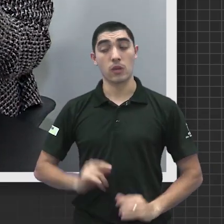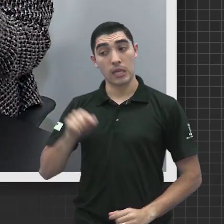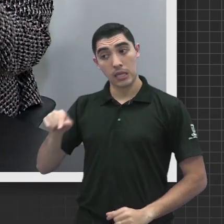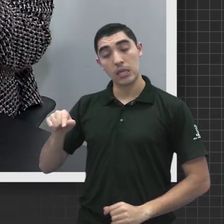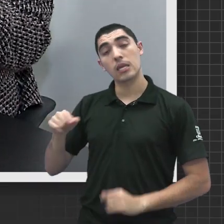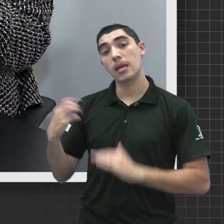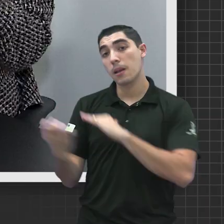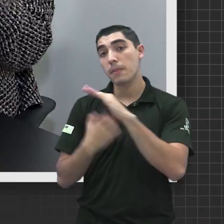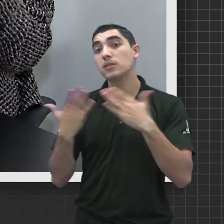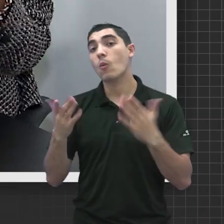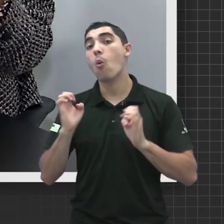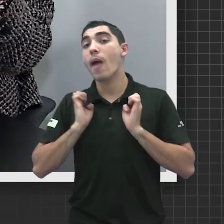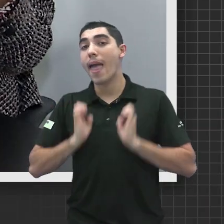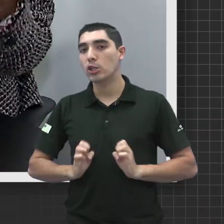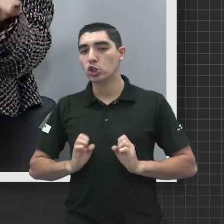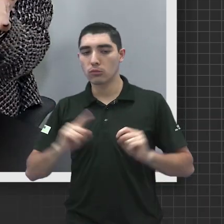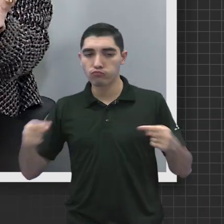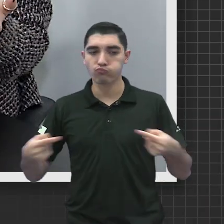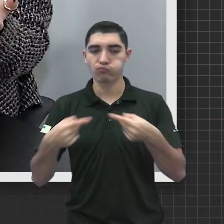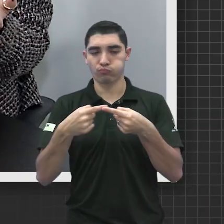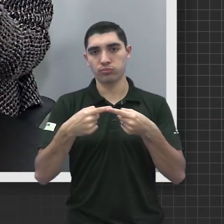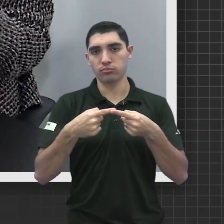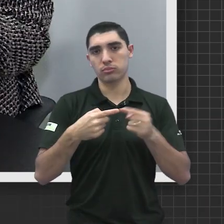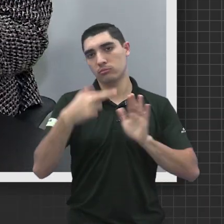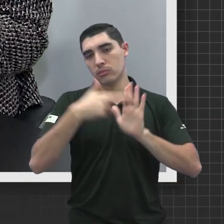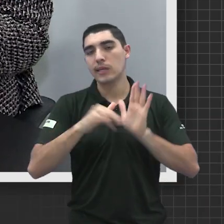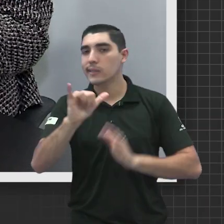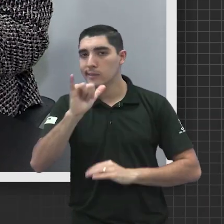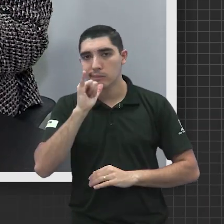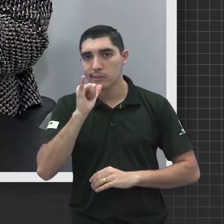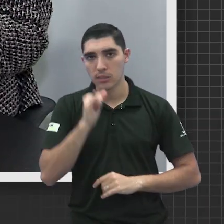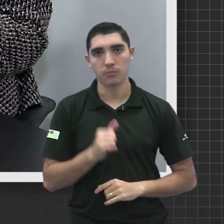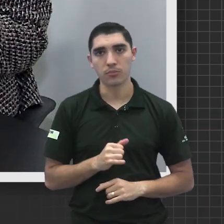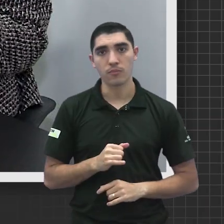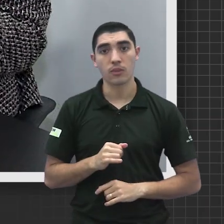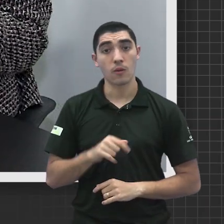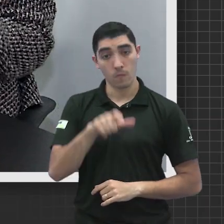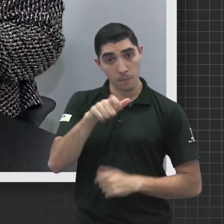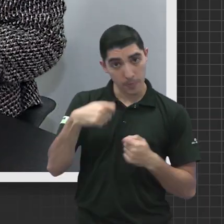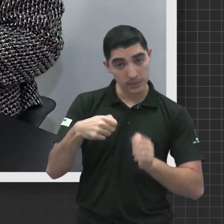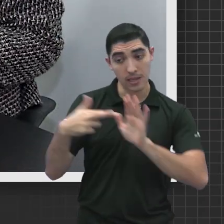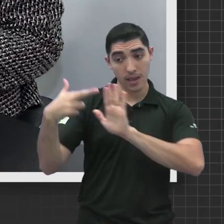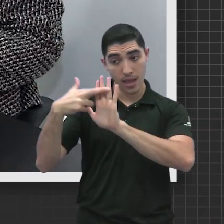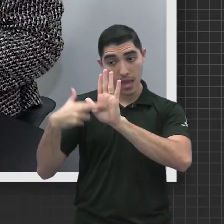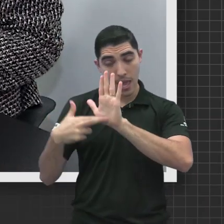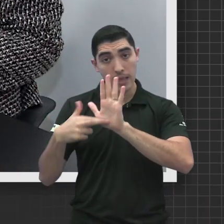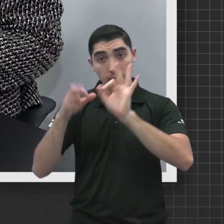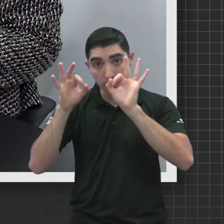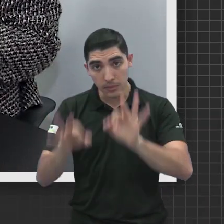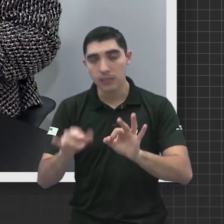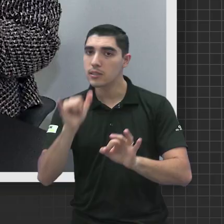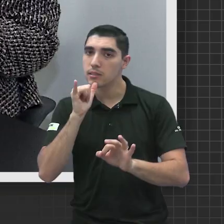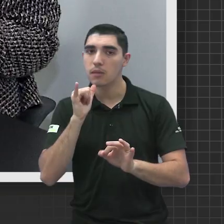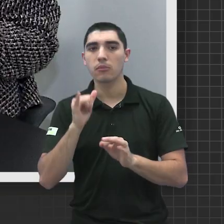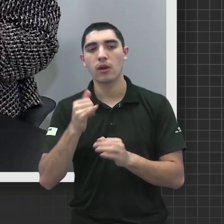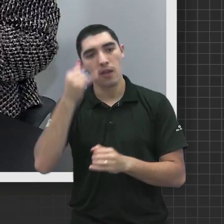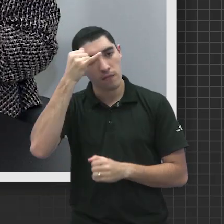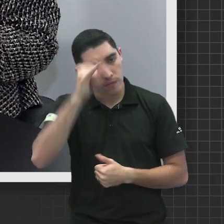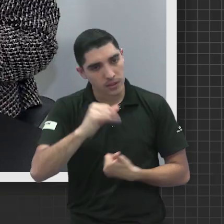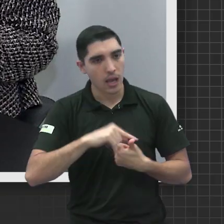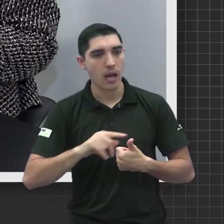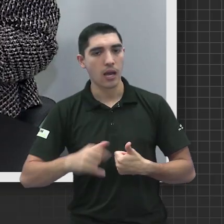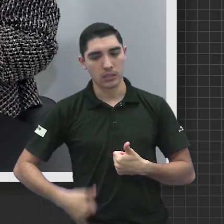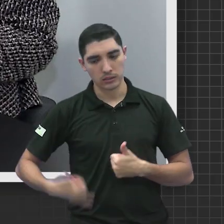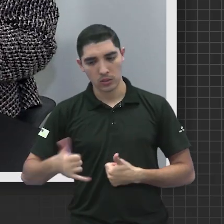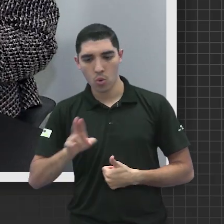segue, né? Qual é a ética que a empresa segue? Então, por exemplo, a gente sempre fala para que tenha normas específicas, proibindo o uso